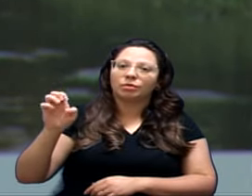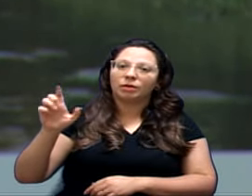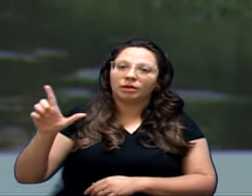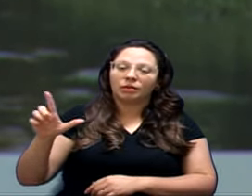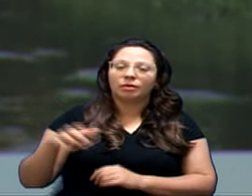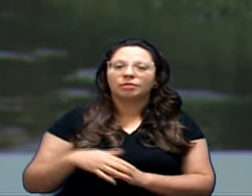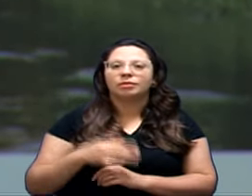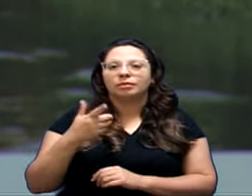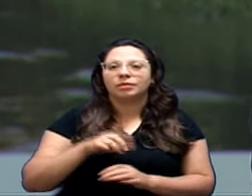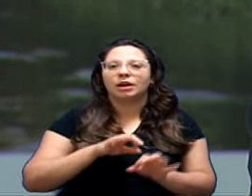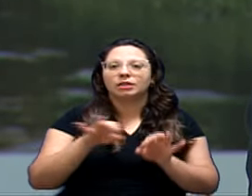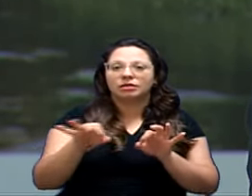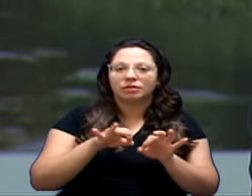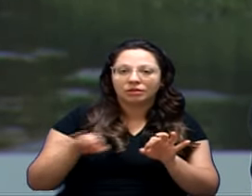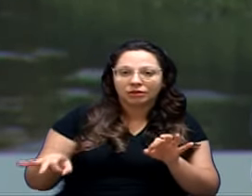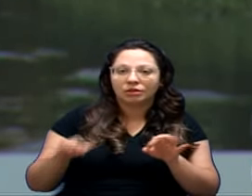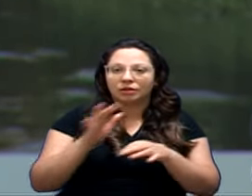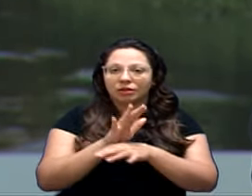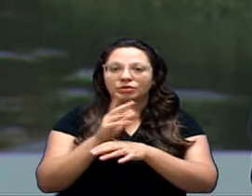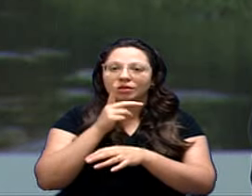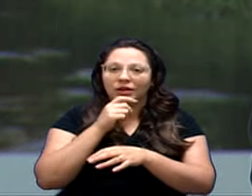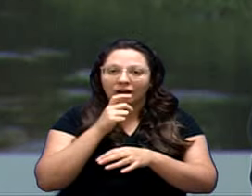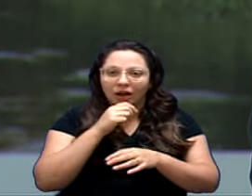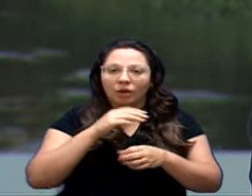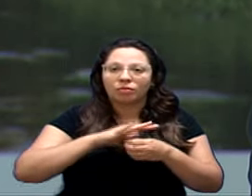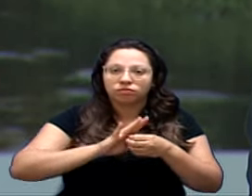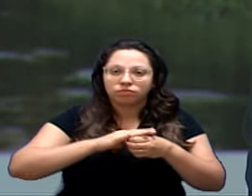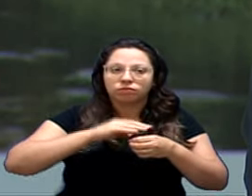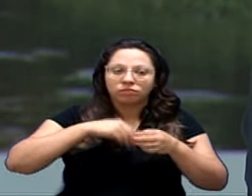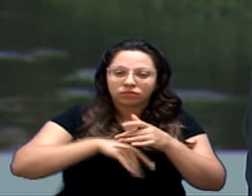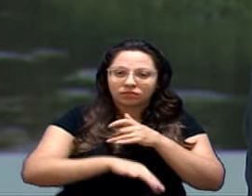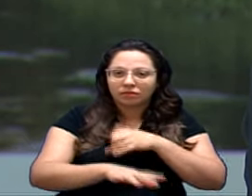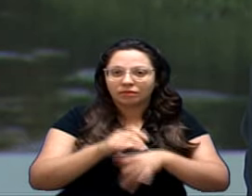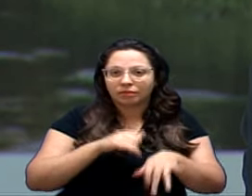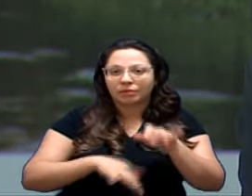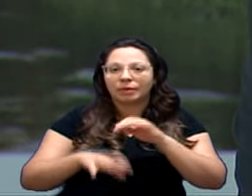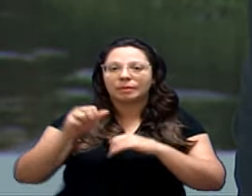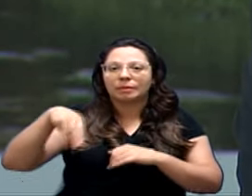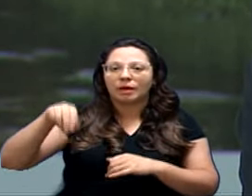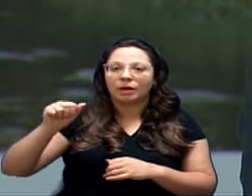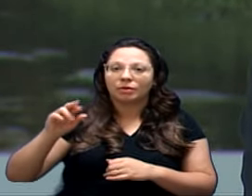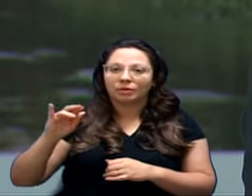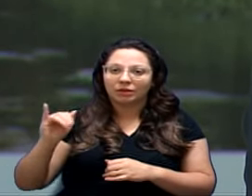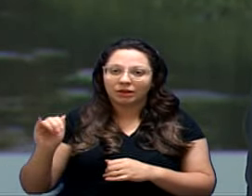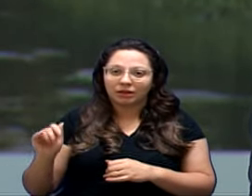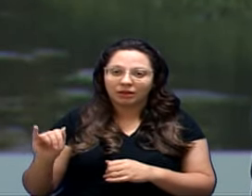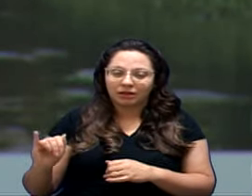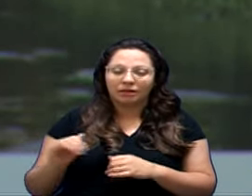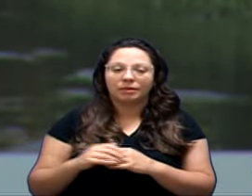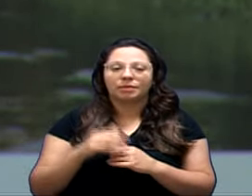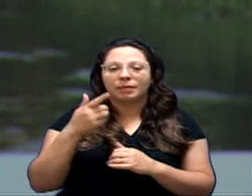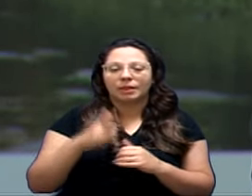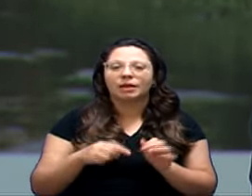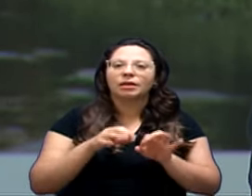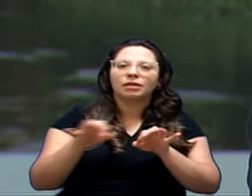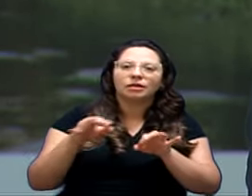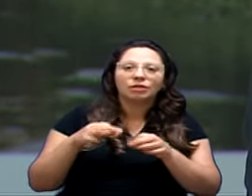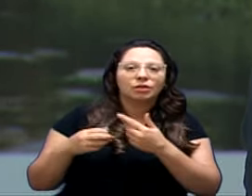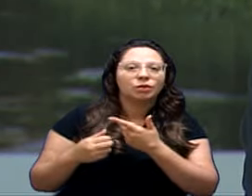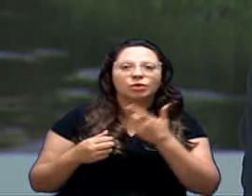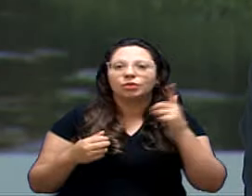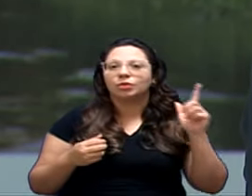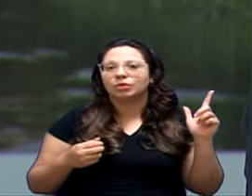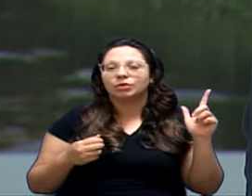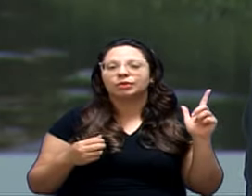engenheiro especialista em recursos hídricos e saneamento Mauri gão petor e o engenheiro especialista em mobilidade e sistema